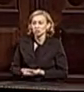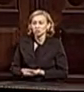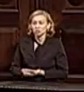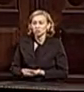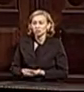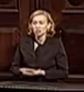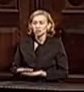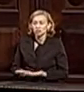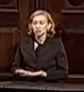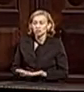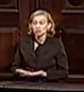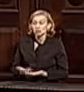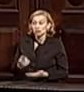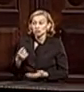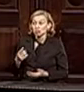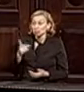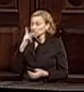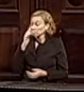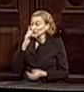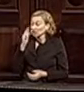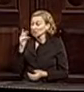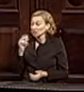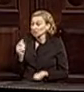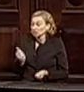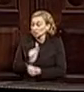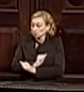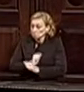parecer impossível.